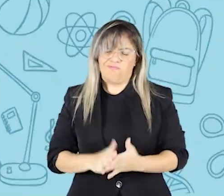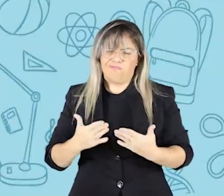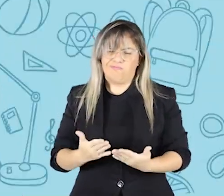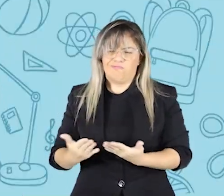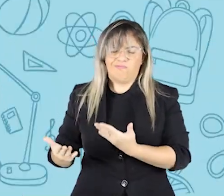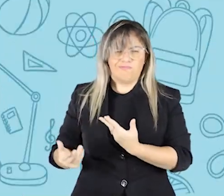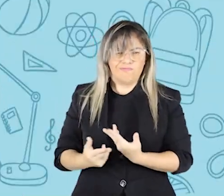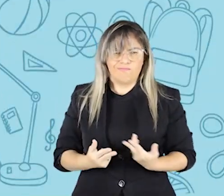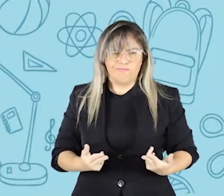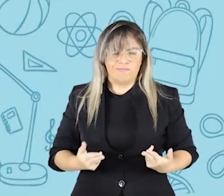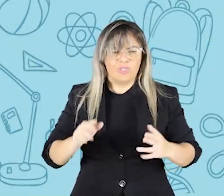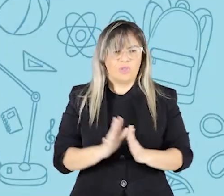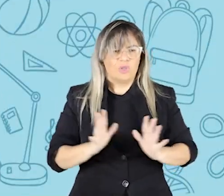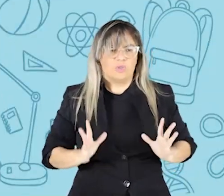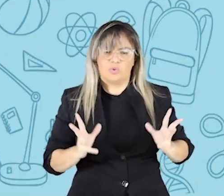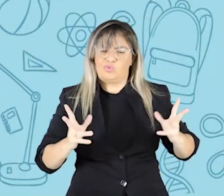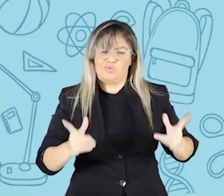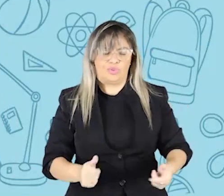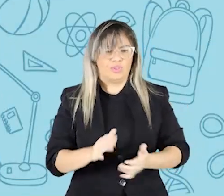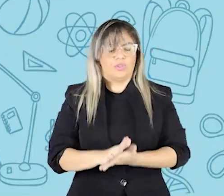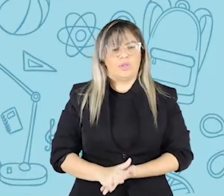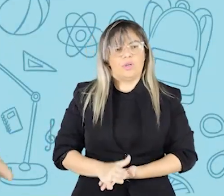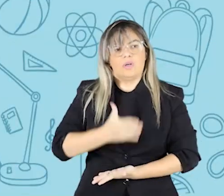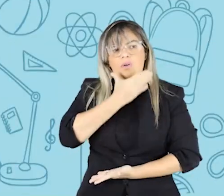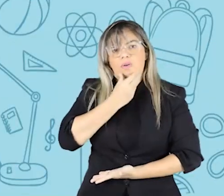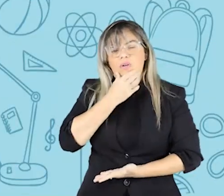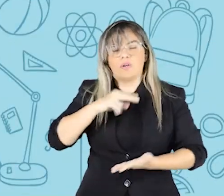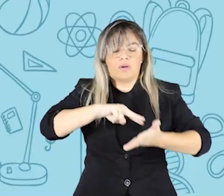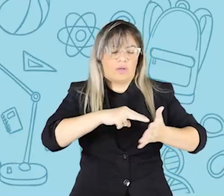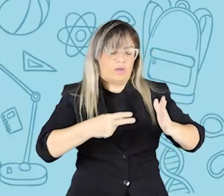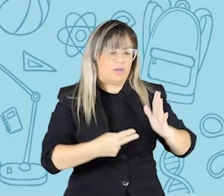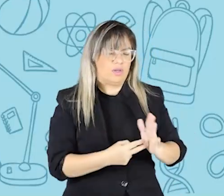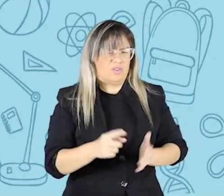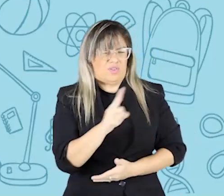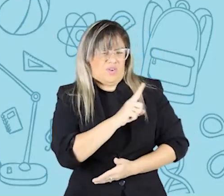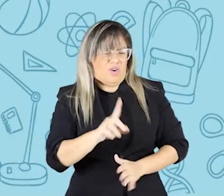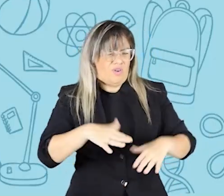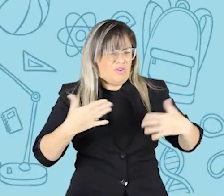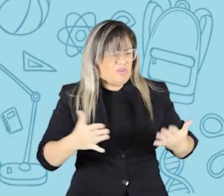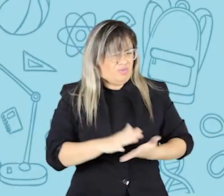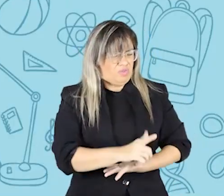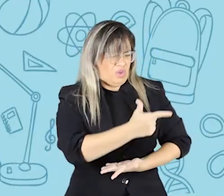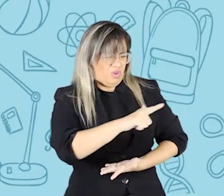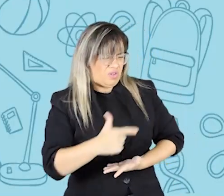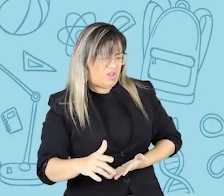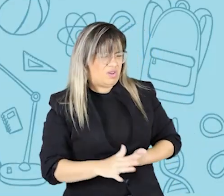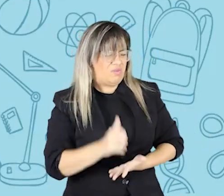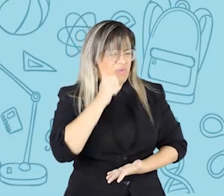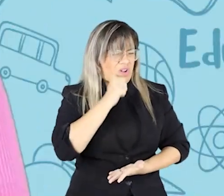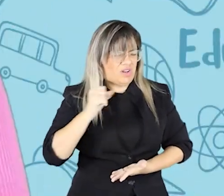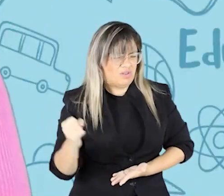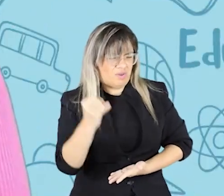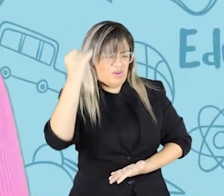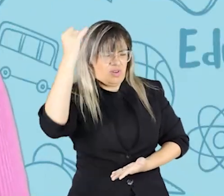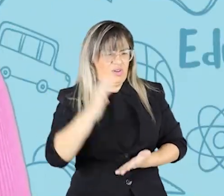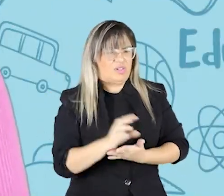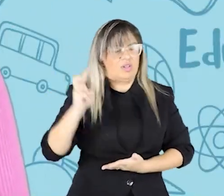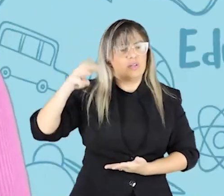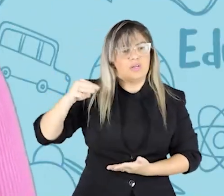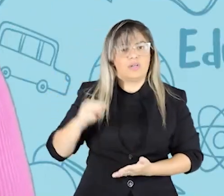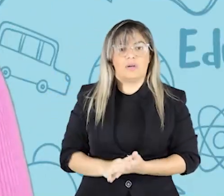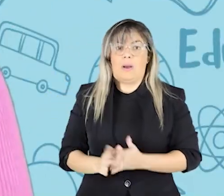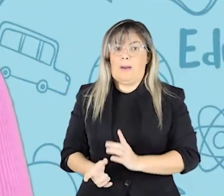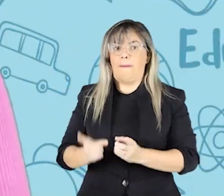elas? Todos eles são homens. Isso significa que não há mulheres matemáticas de destaque? Muito